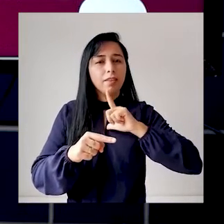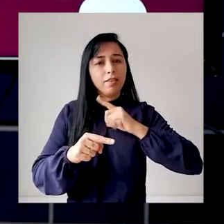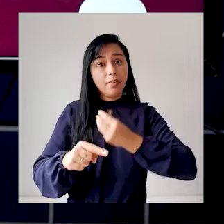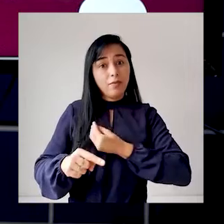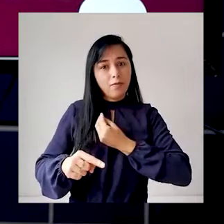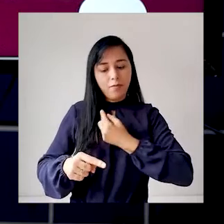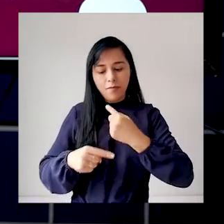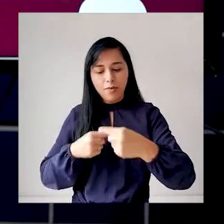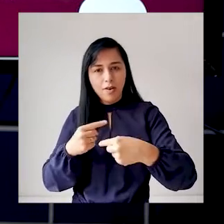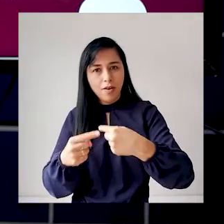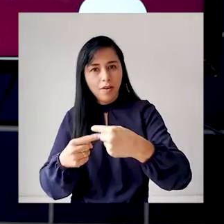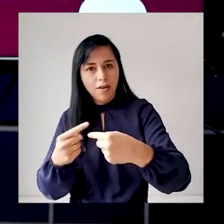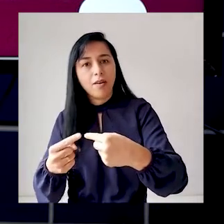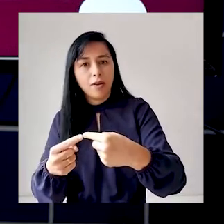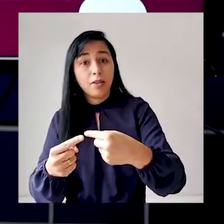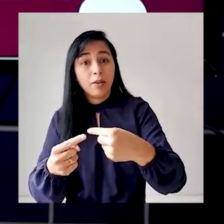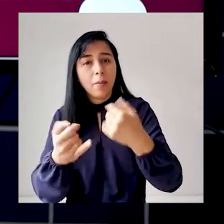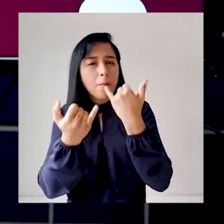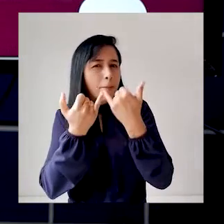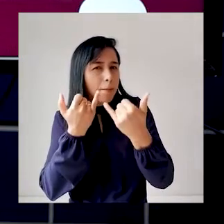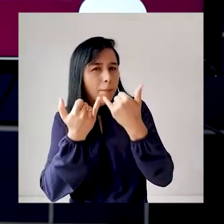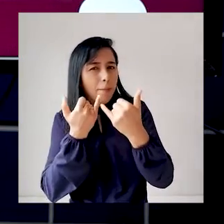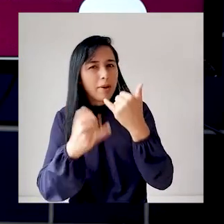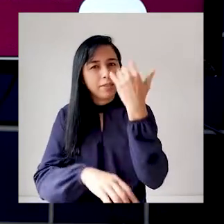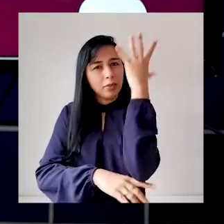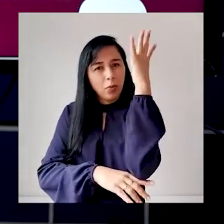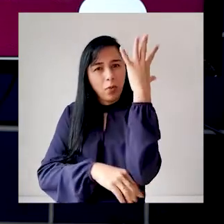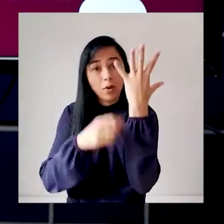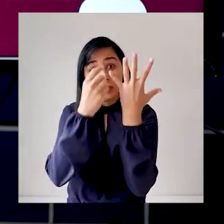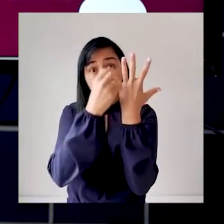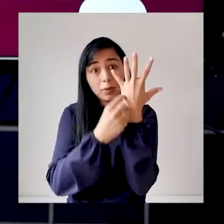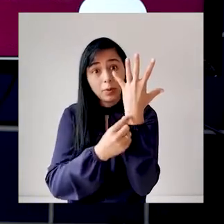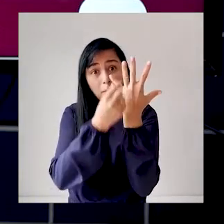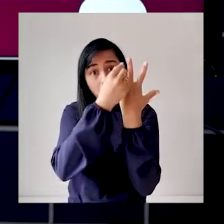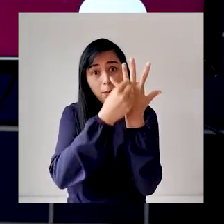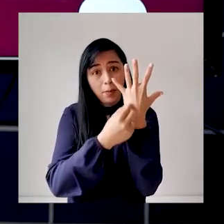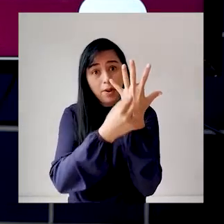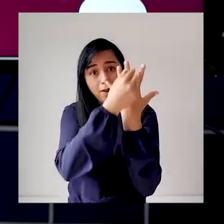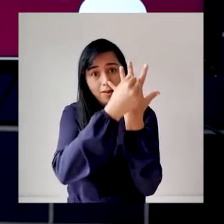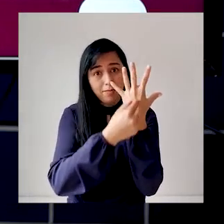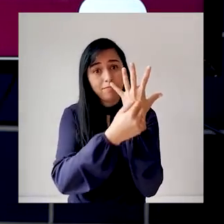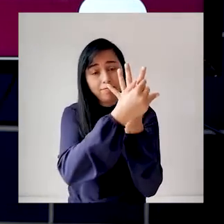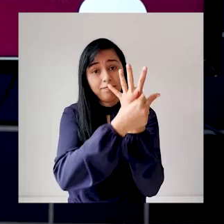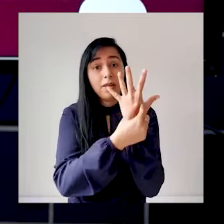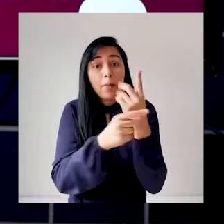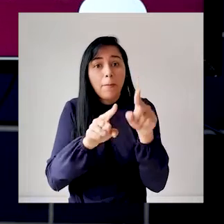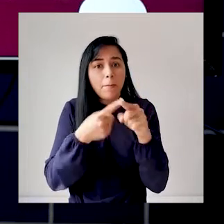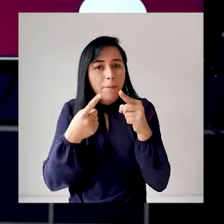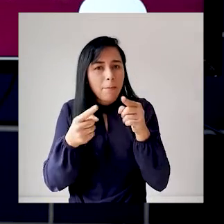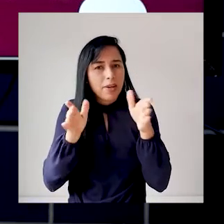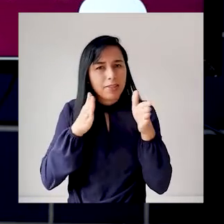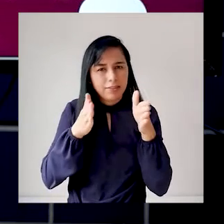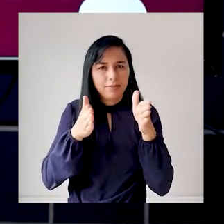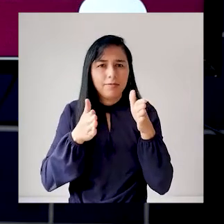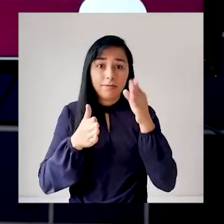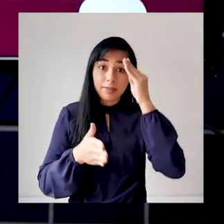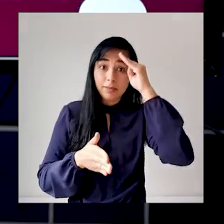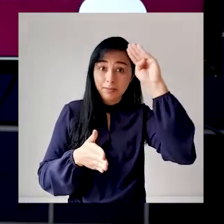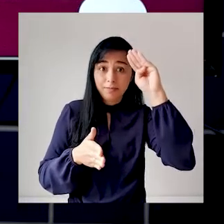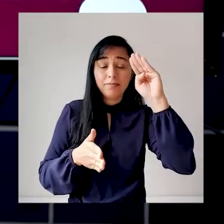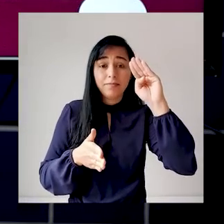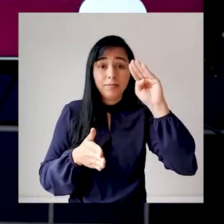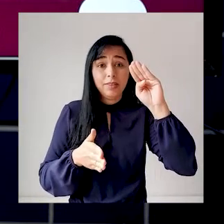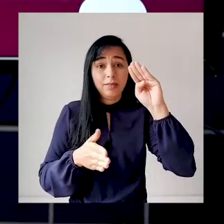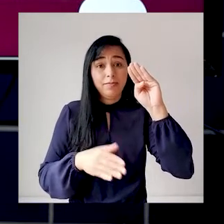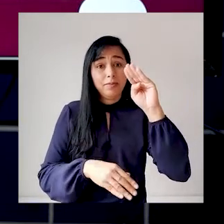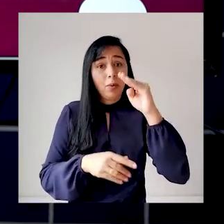uma reprodução semelhante à reprodução das briófitas, porém, a fase predominante